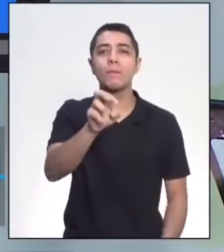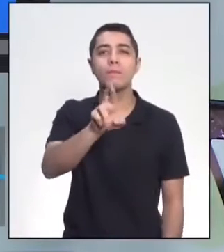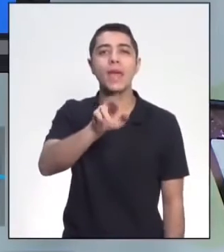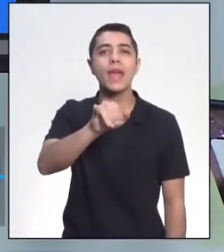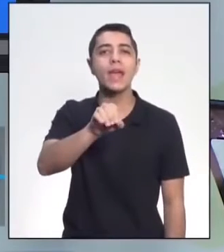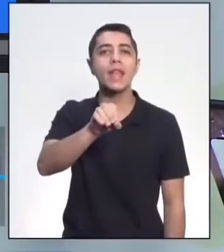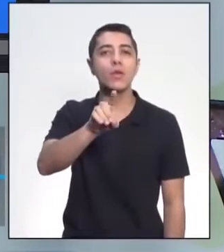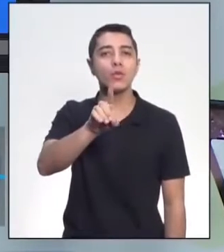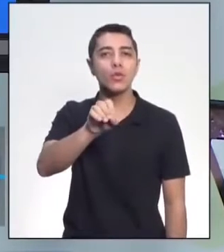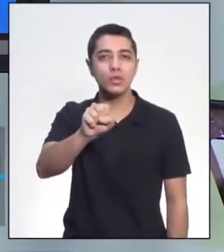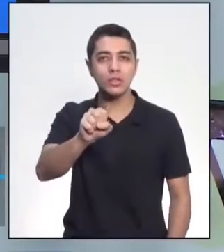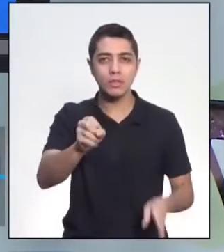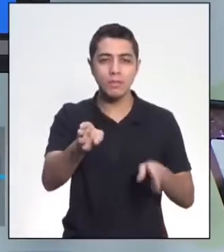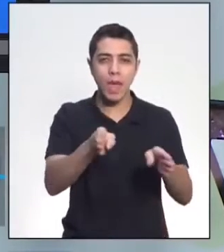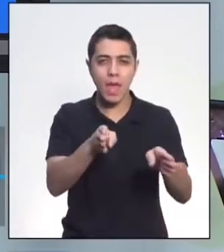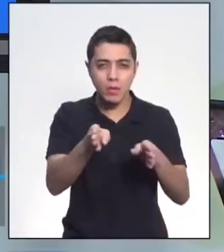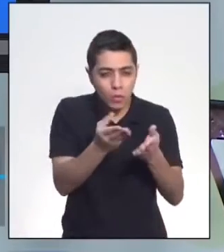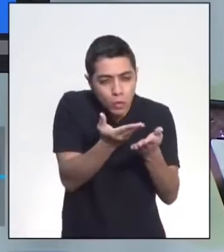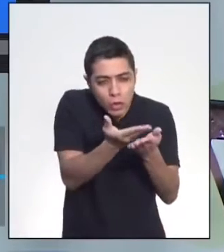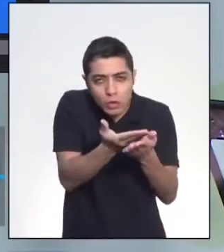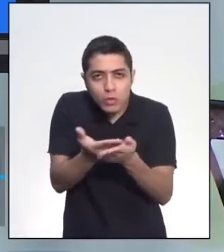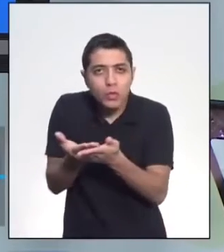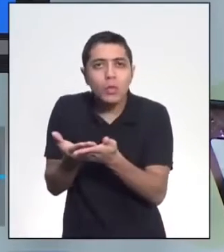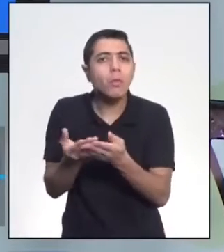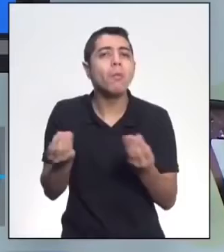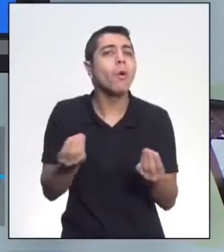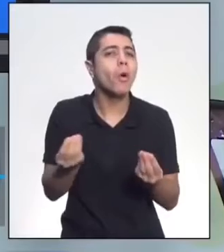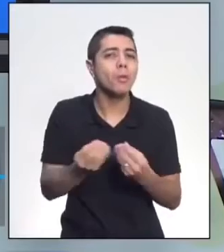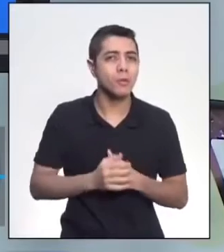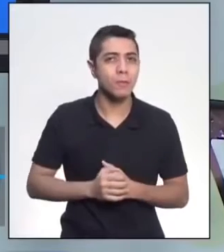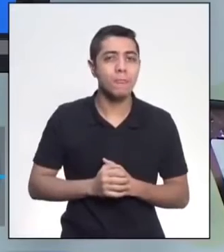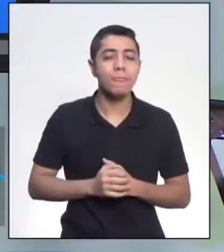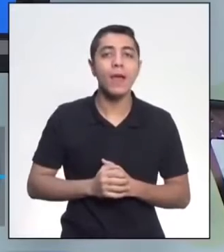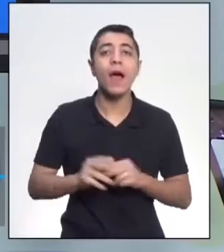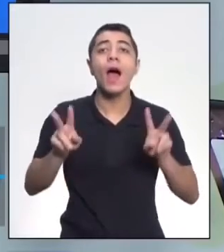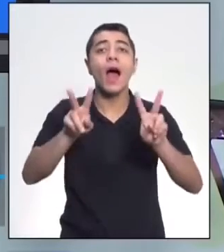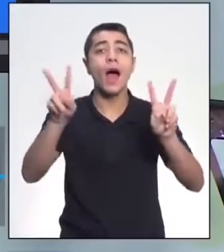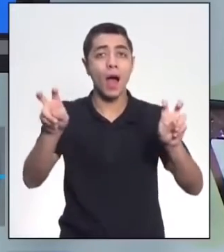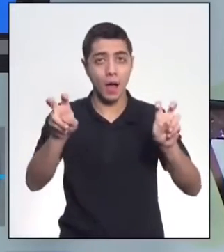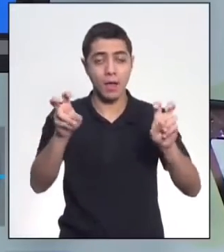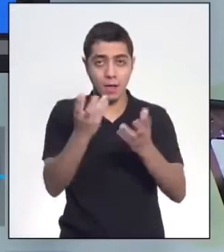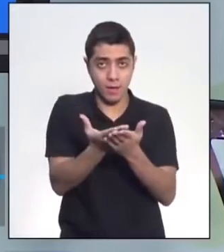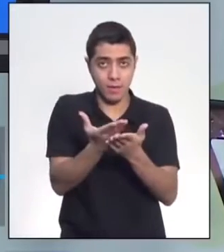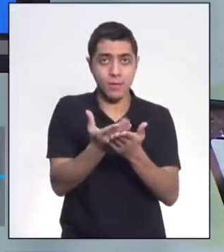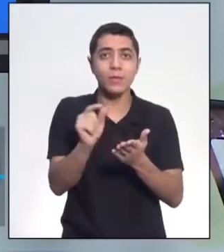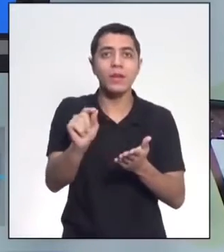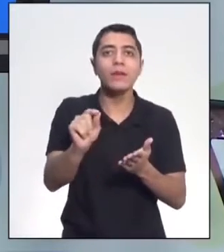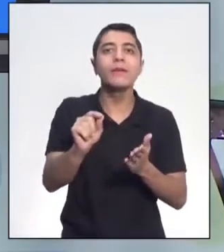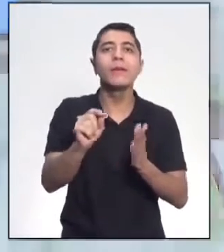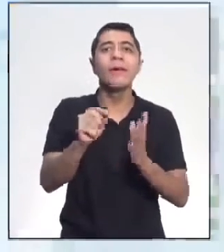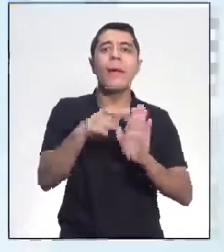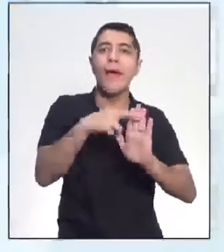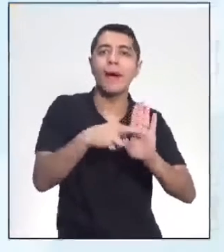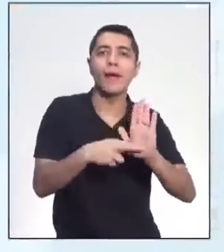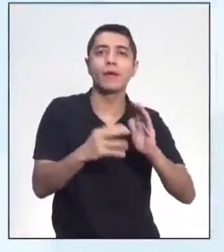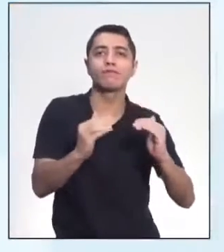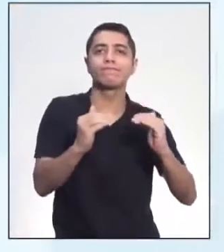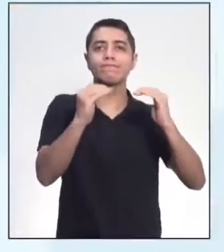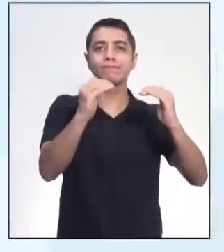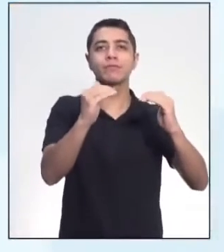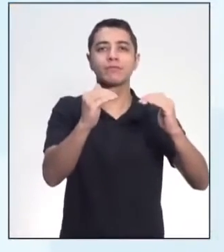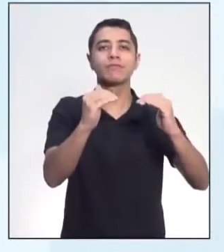habilidades. O tema da aula, uso da norma padrão e tipos de período, né? Etapa de ensino, nono